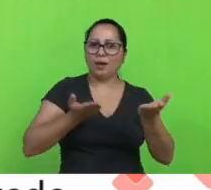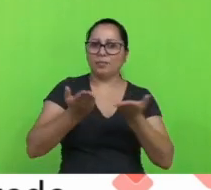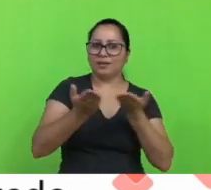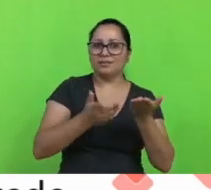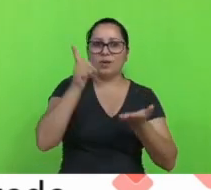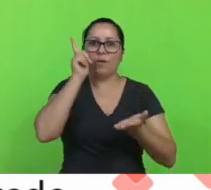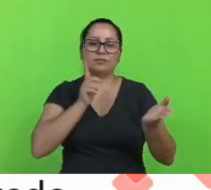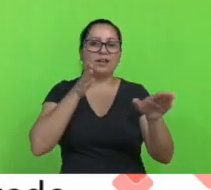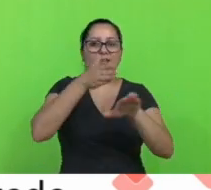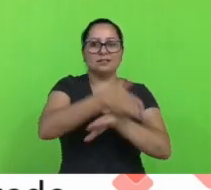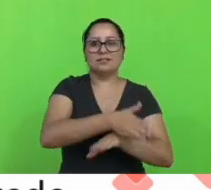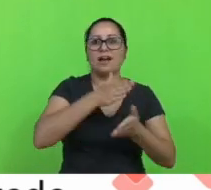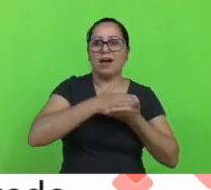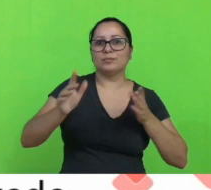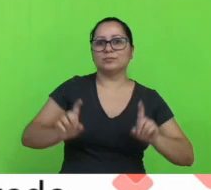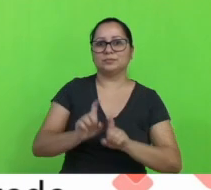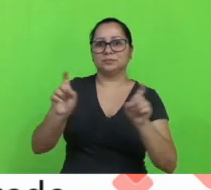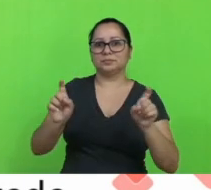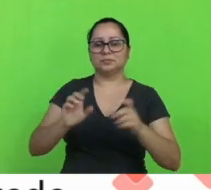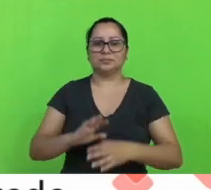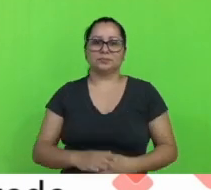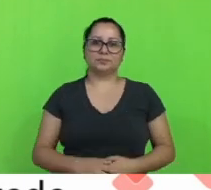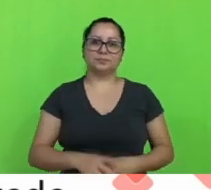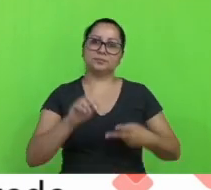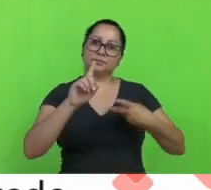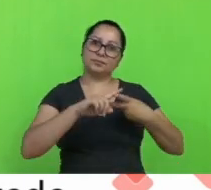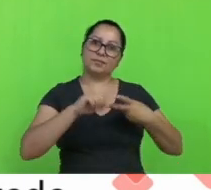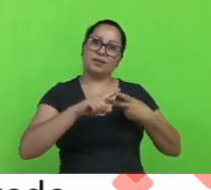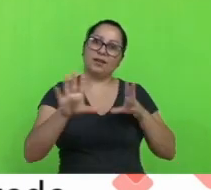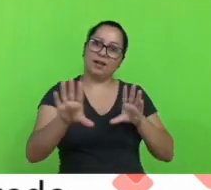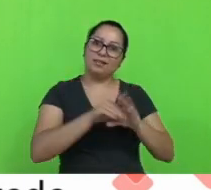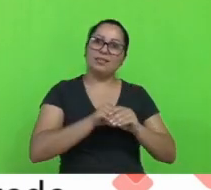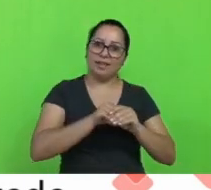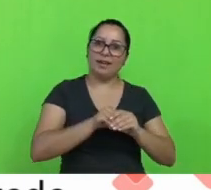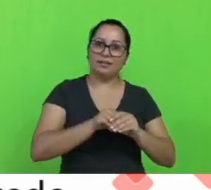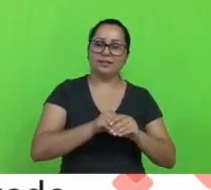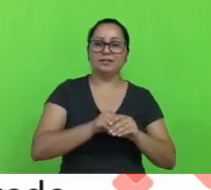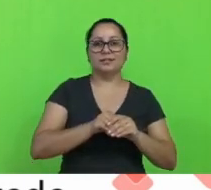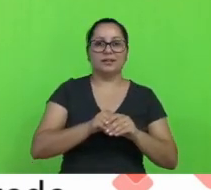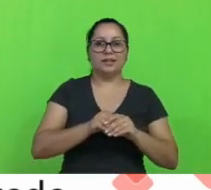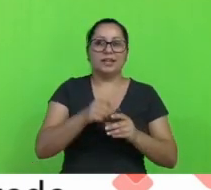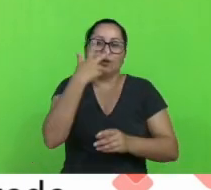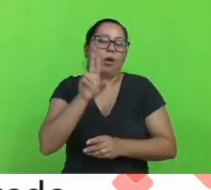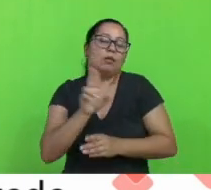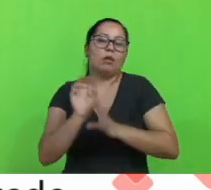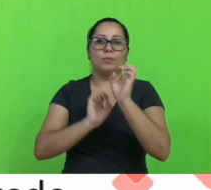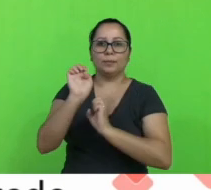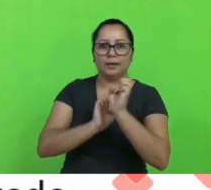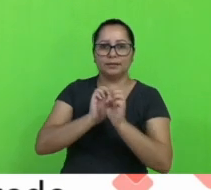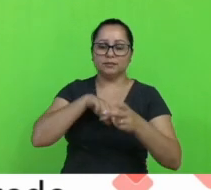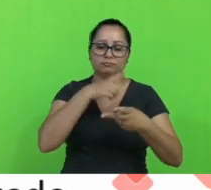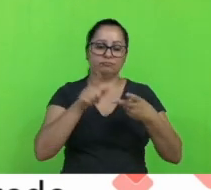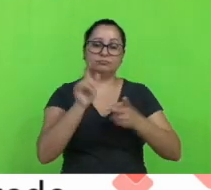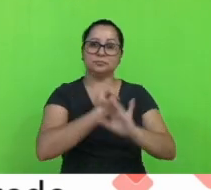nós acessamos a partir de um computador. As aplicações que são as aplicações internas, aqui eu chamei de empresa, né, e as aplicações